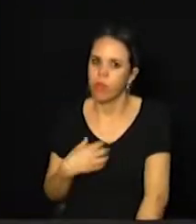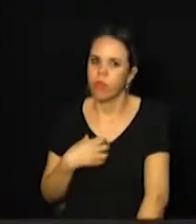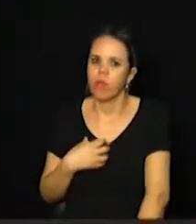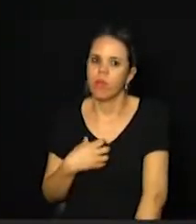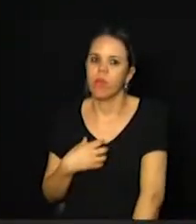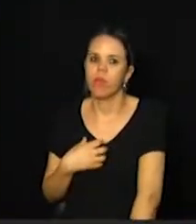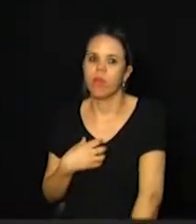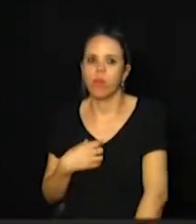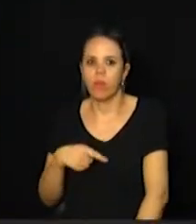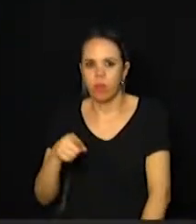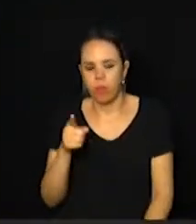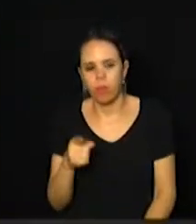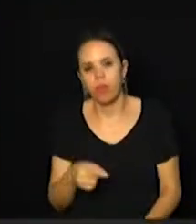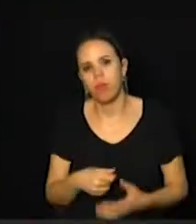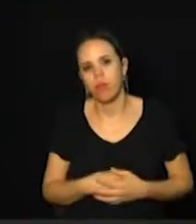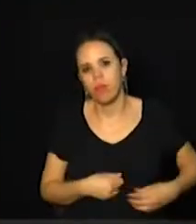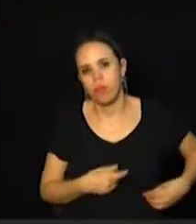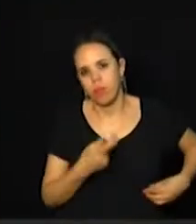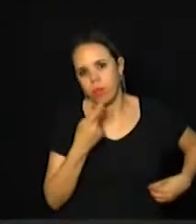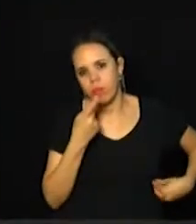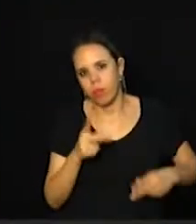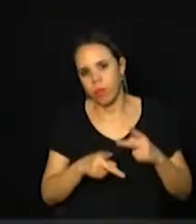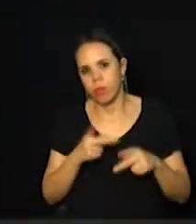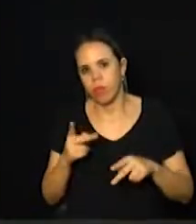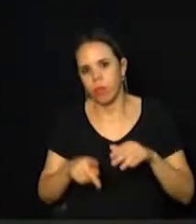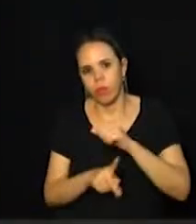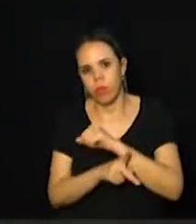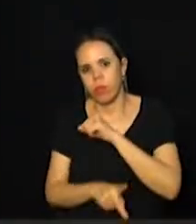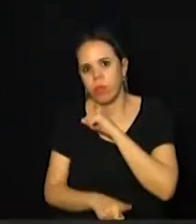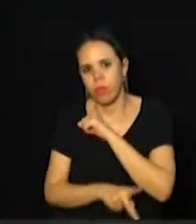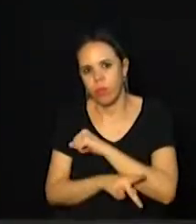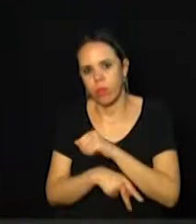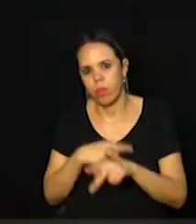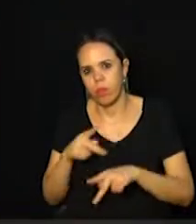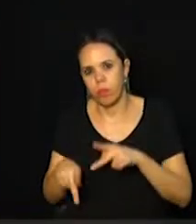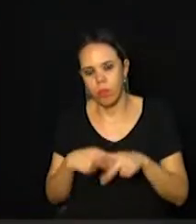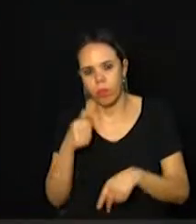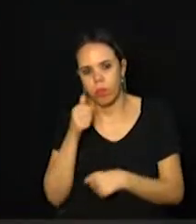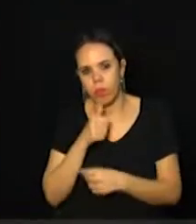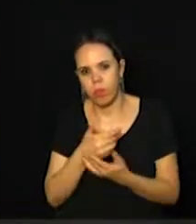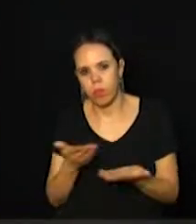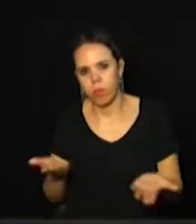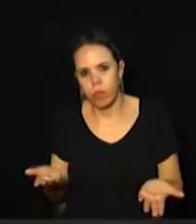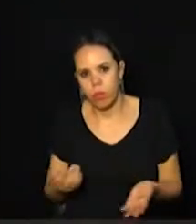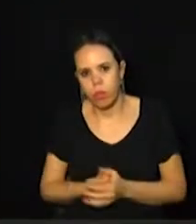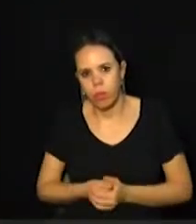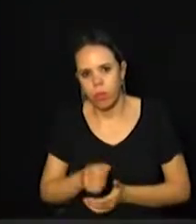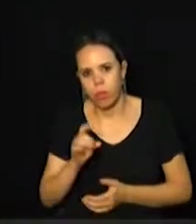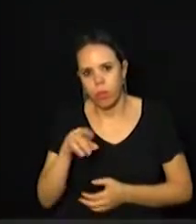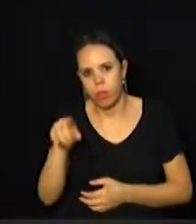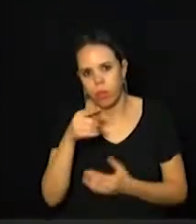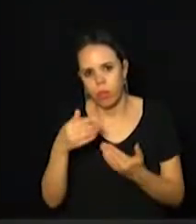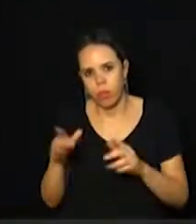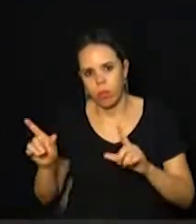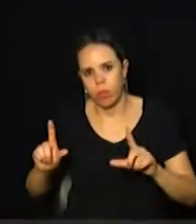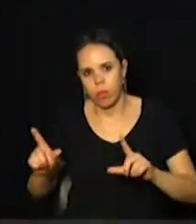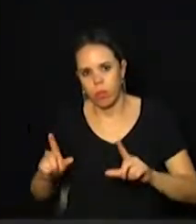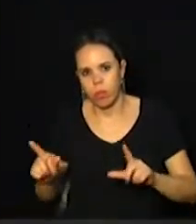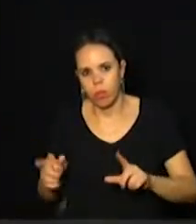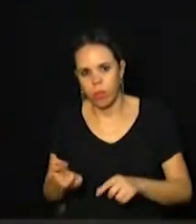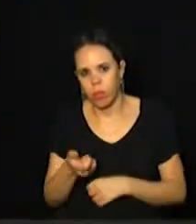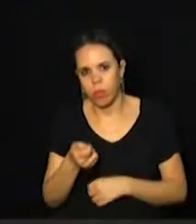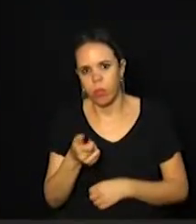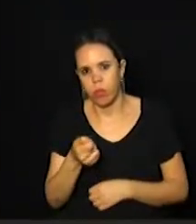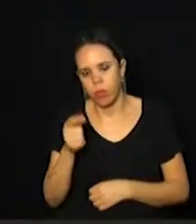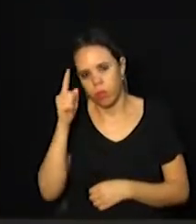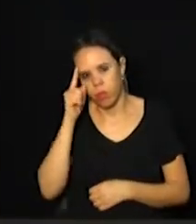maneira você colocando as pessoas debaixo da ponte colocando aquelas mulheres É só vocês abrir a televisão que vocês